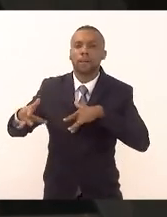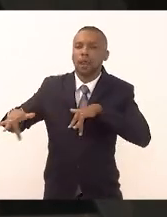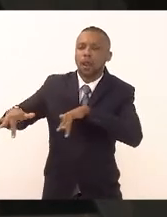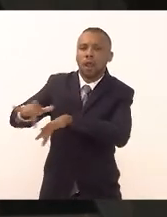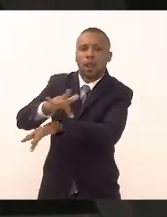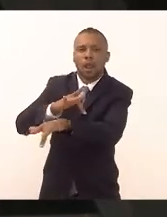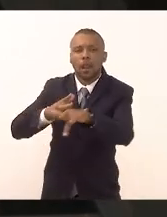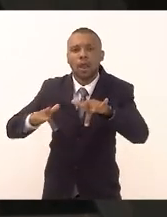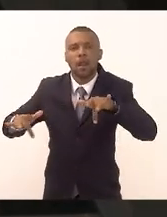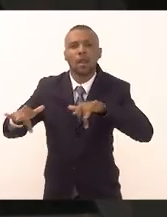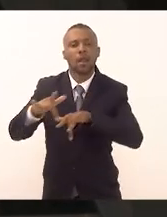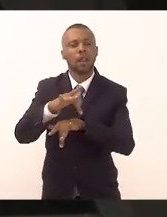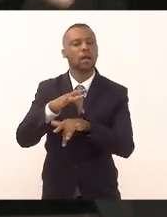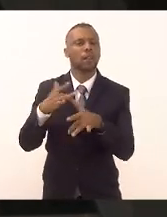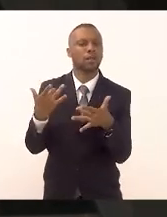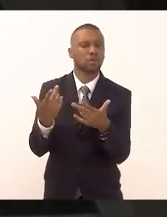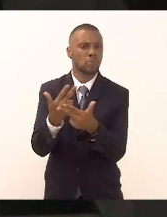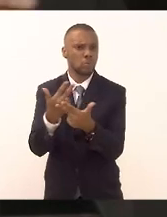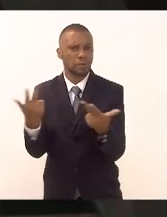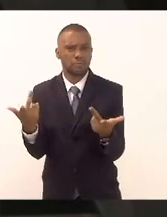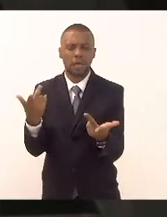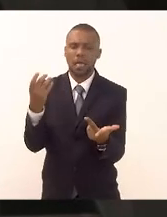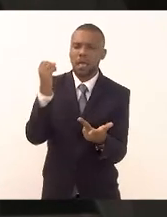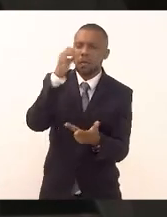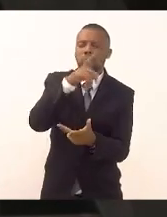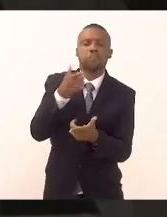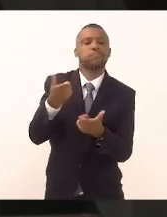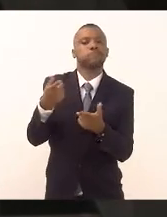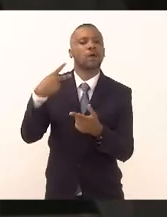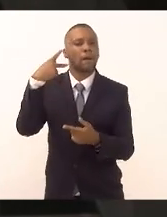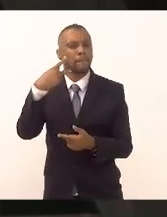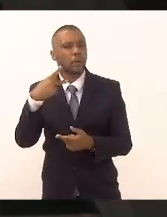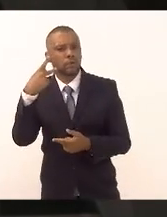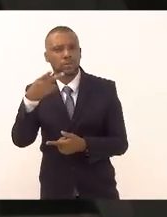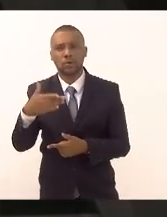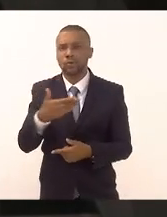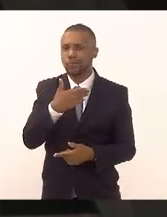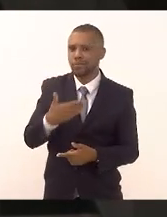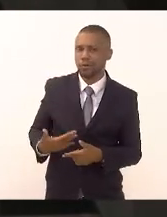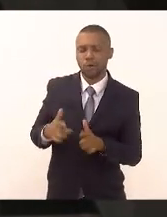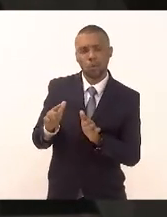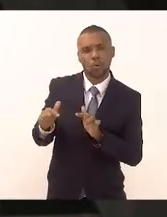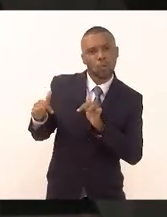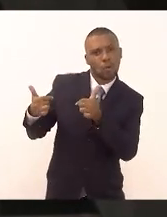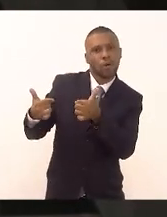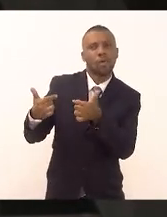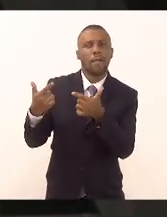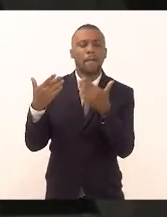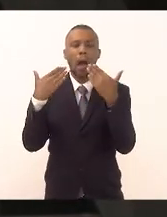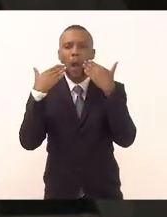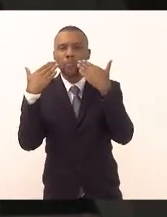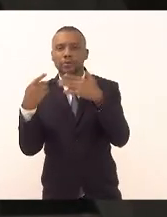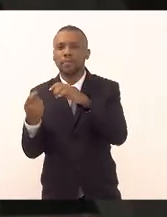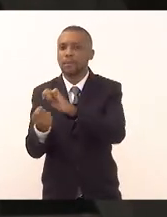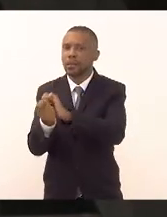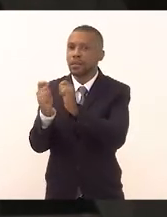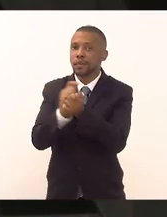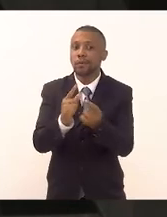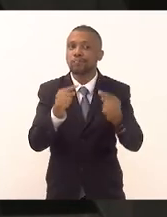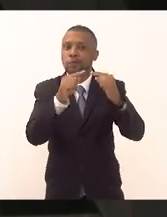enfim, elemento para, no varejão da política, o governador fazer os seus gestos públicos para se alinhar com